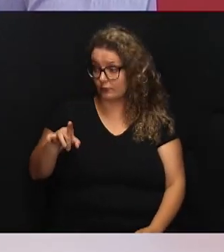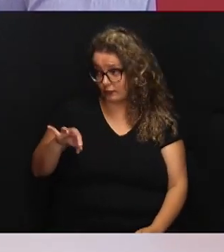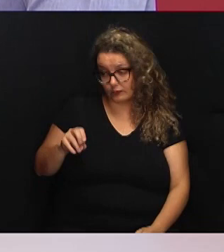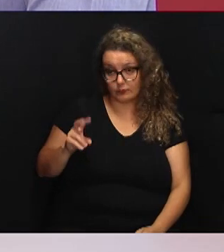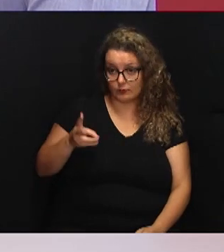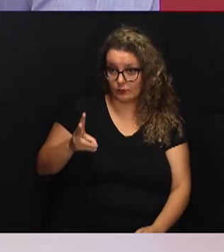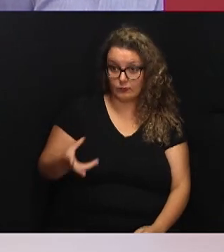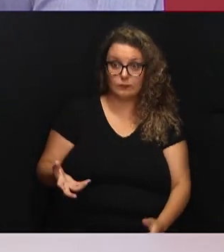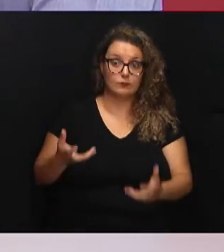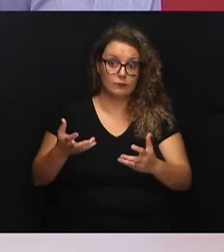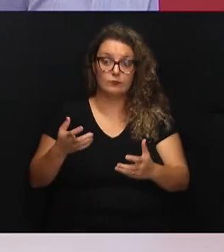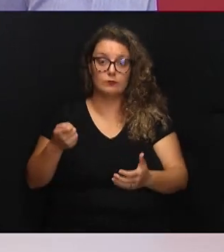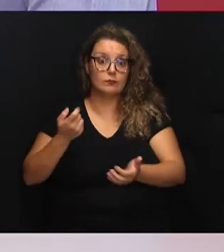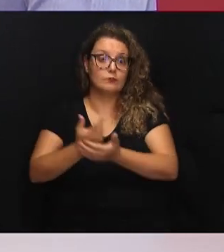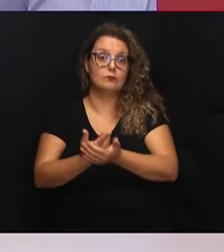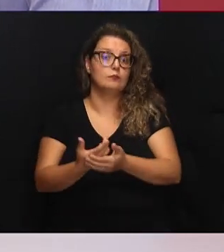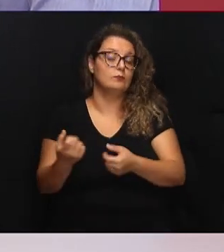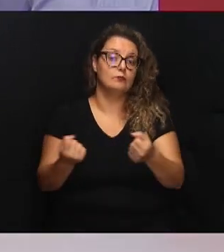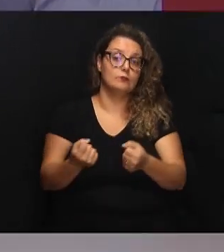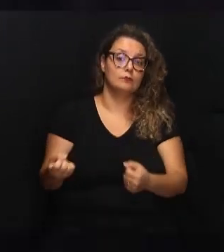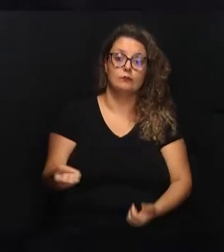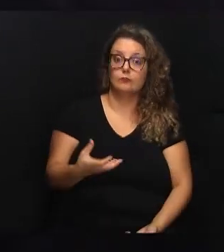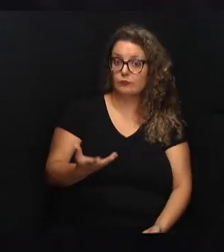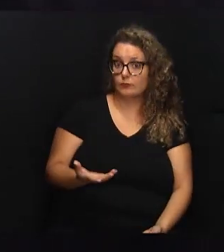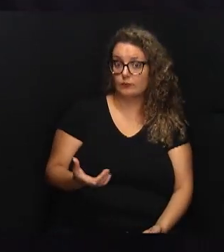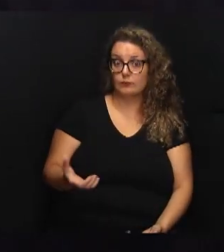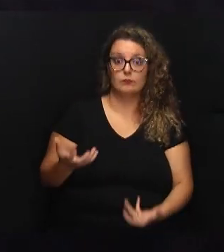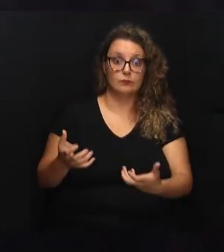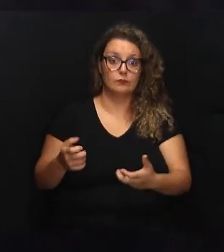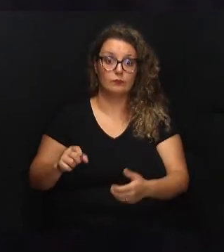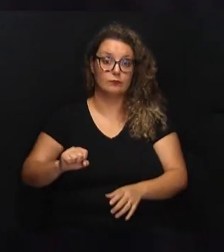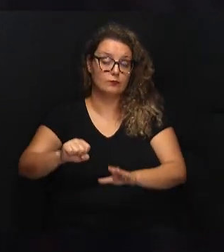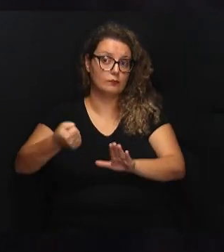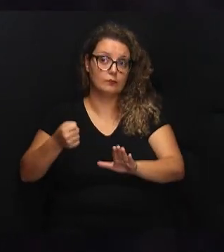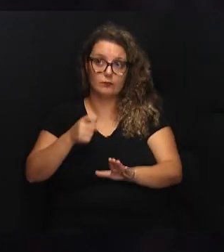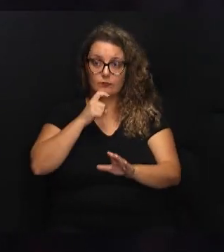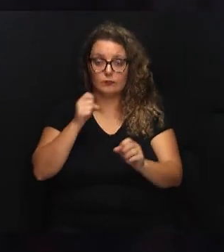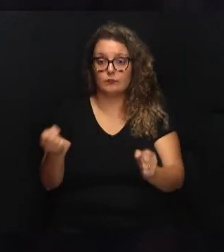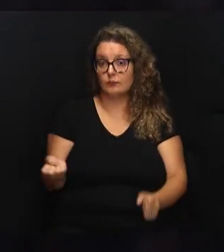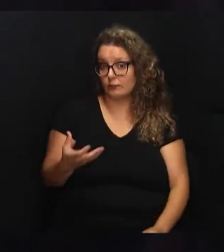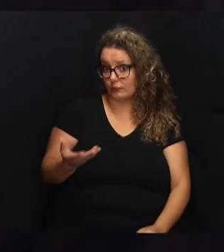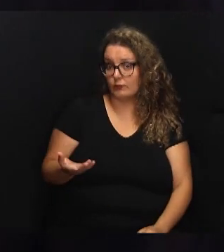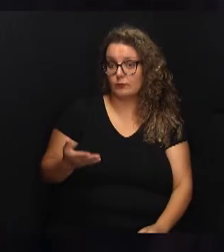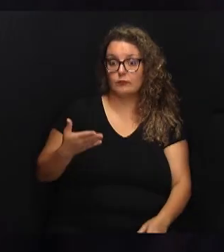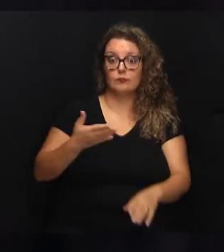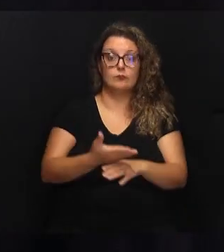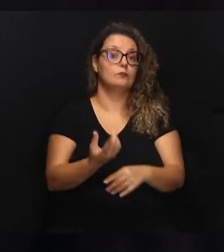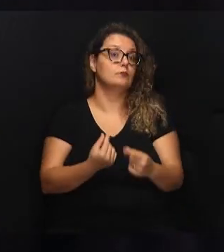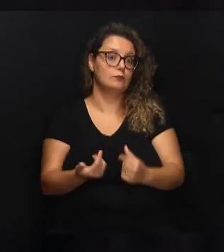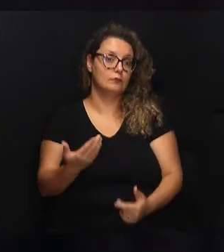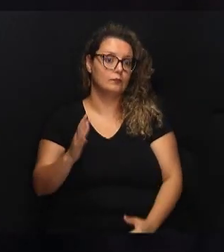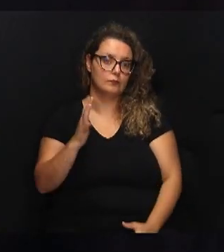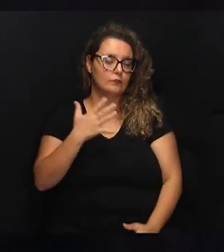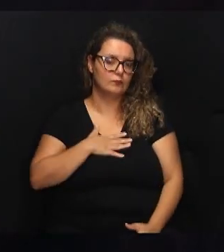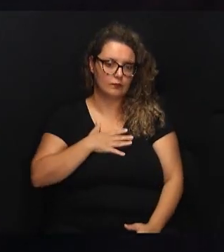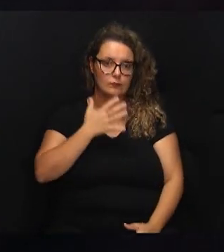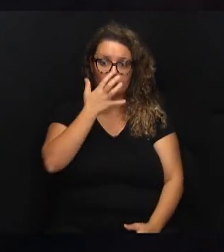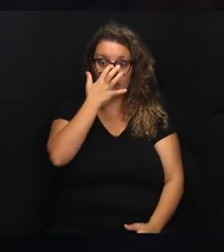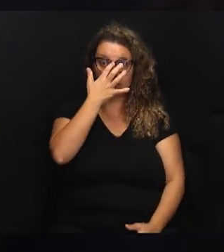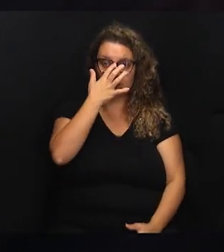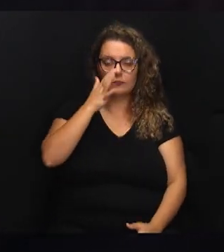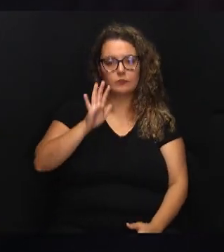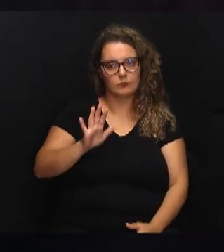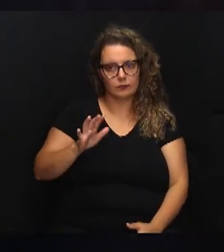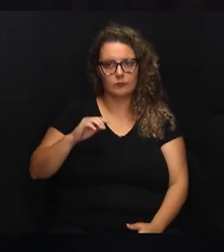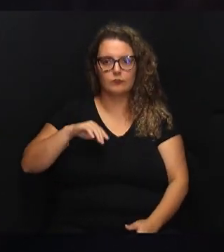Eu quero comprar um carro novo, eu quero comprar uma geladeira nova, e eu vou acessar esse dinheiro que apareceu para mim. Né? Mas eu costumo